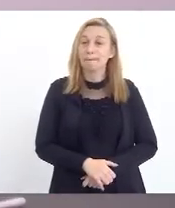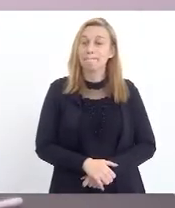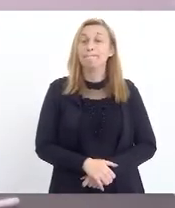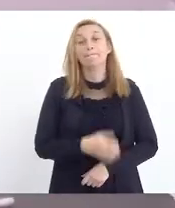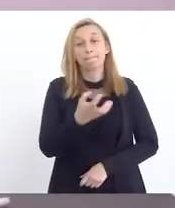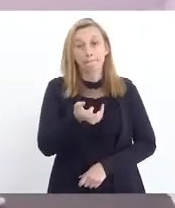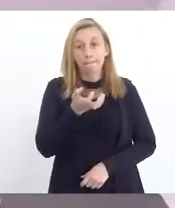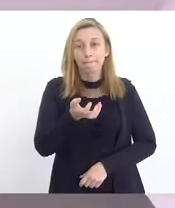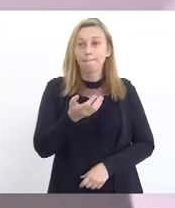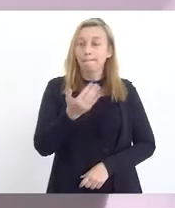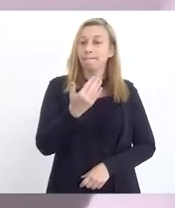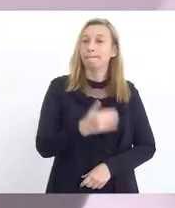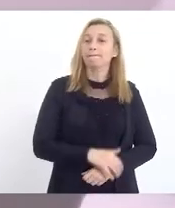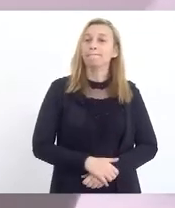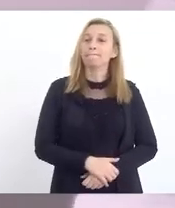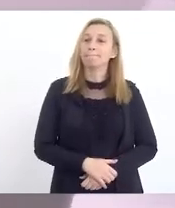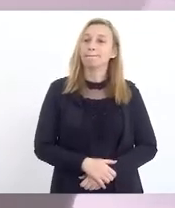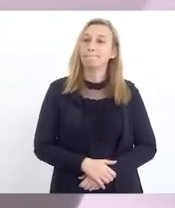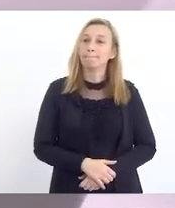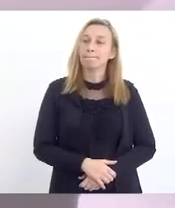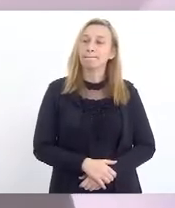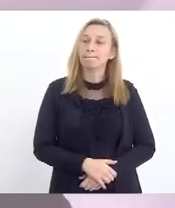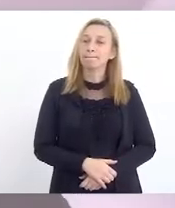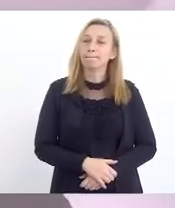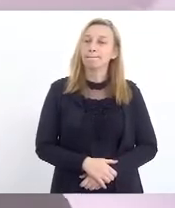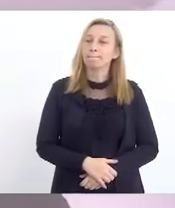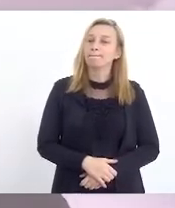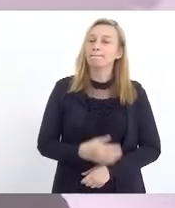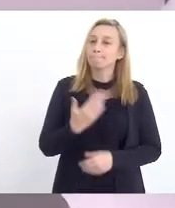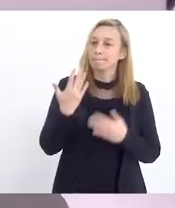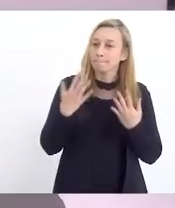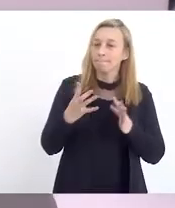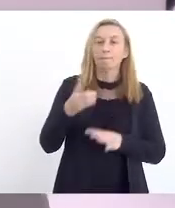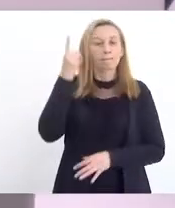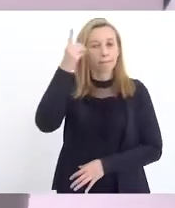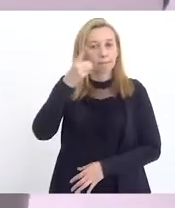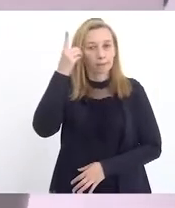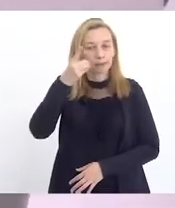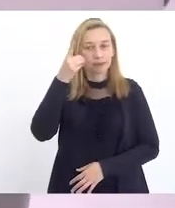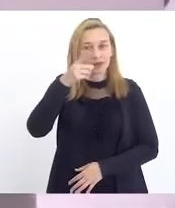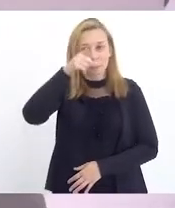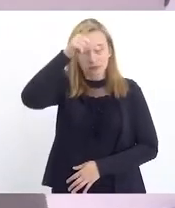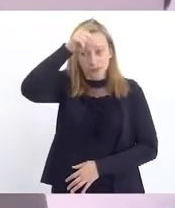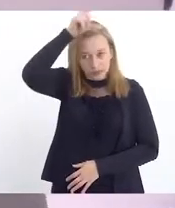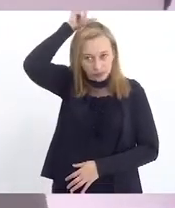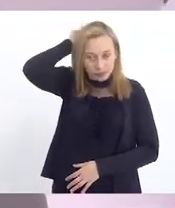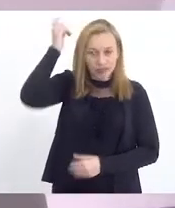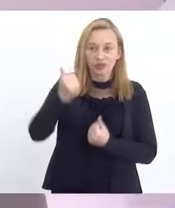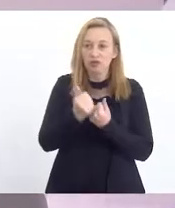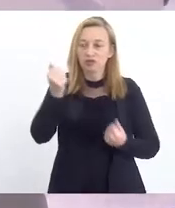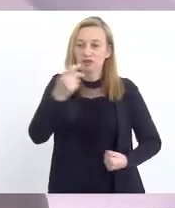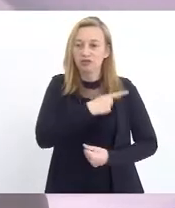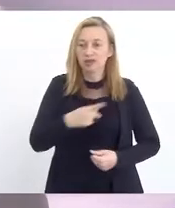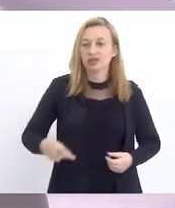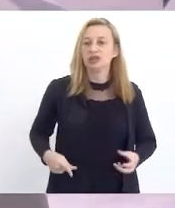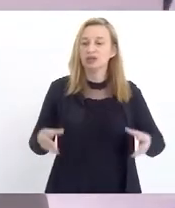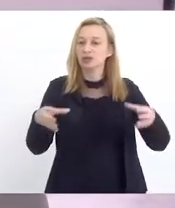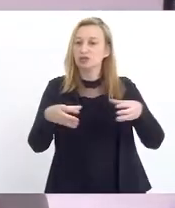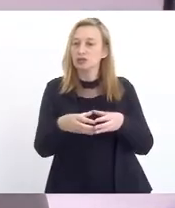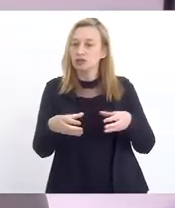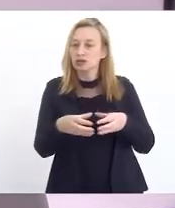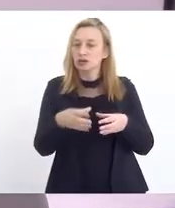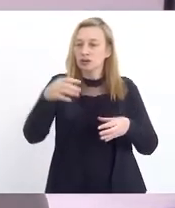Quero cumprimentar o deputado Luiz Paulo, que é o vice-presidente da Comissão da Região Metropolitana, que organiza